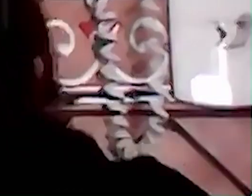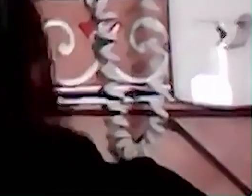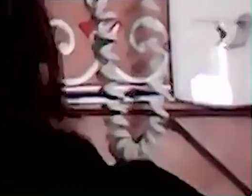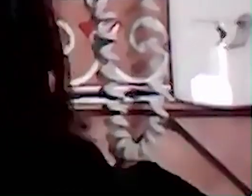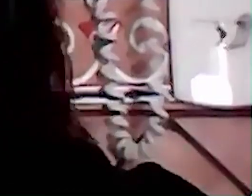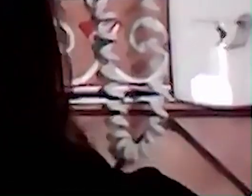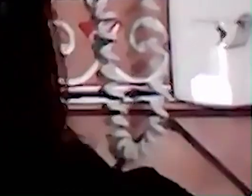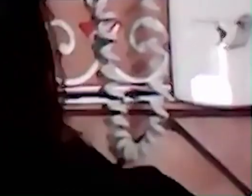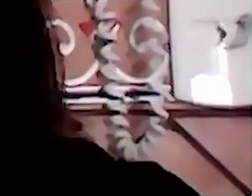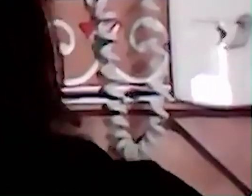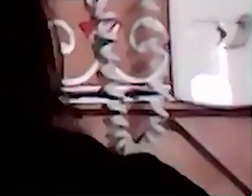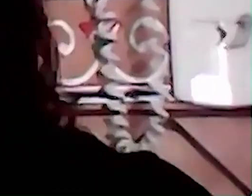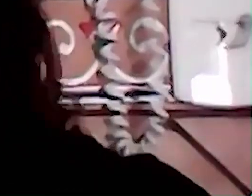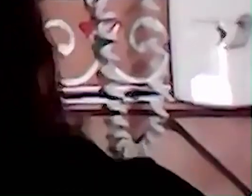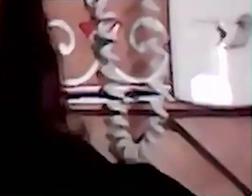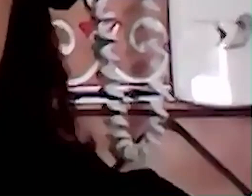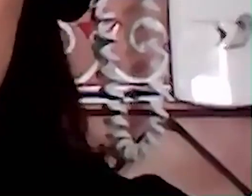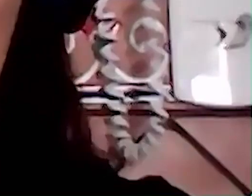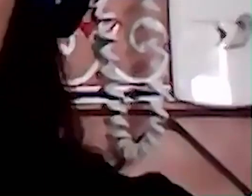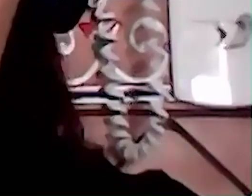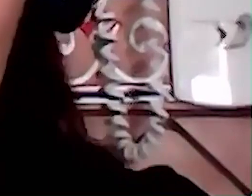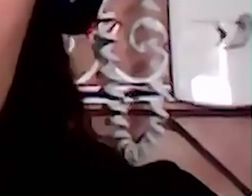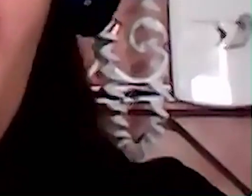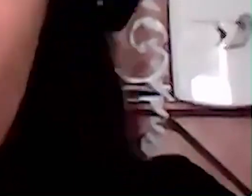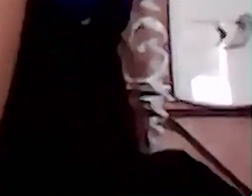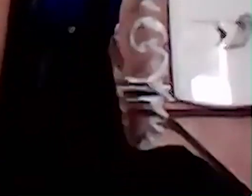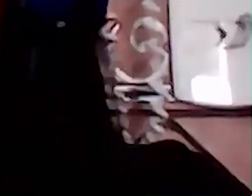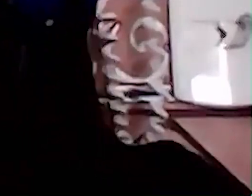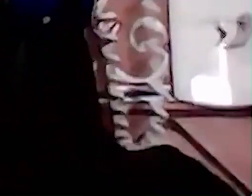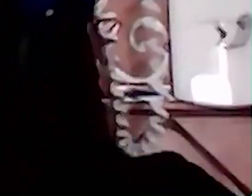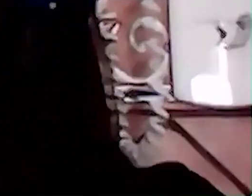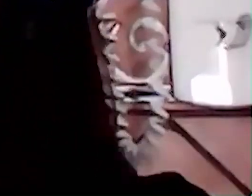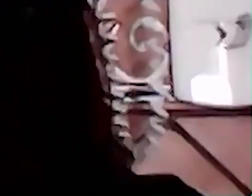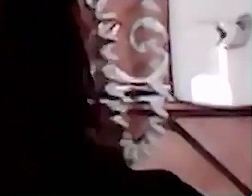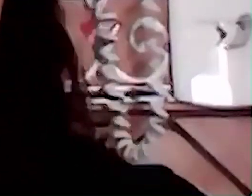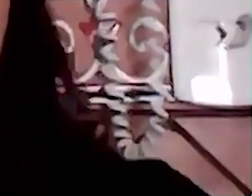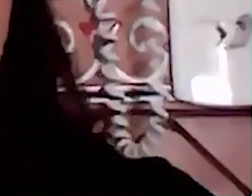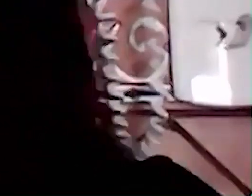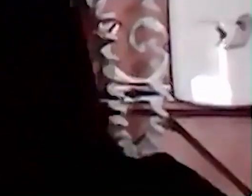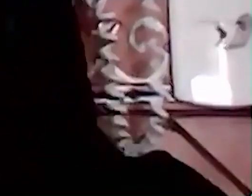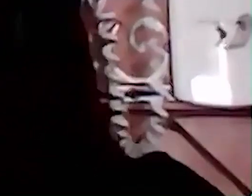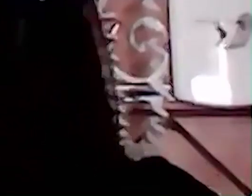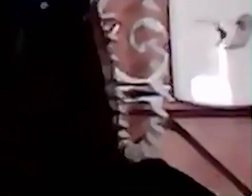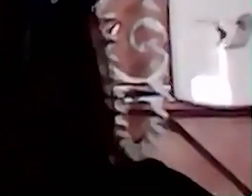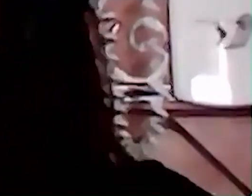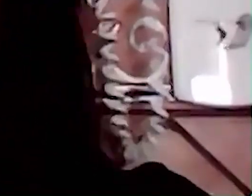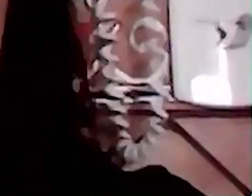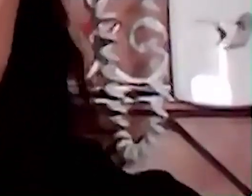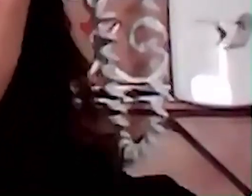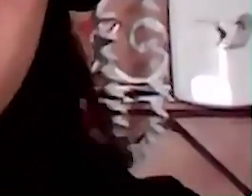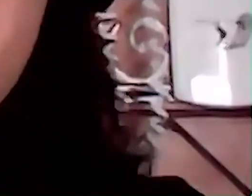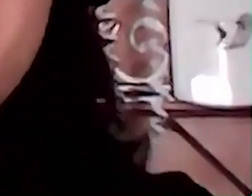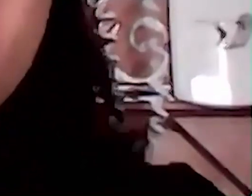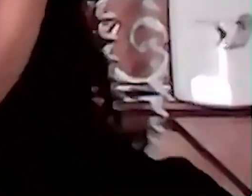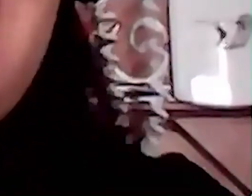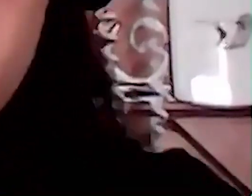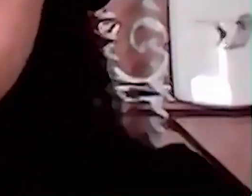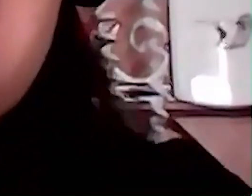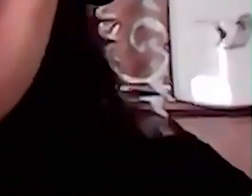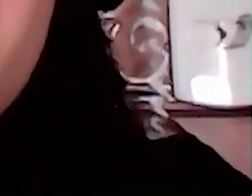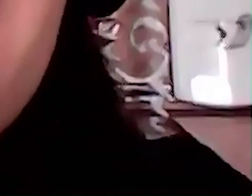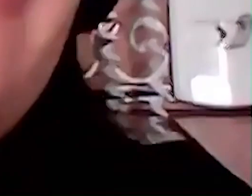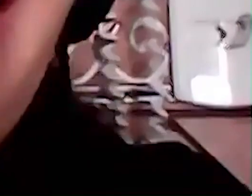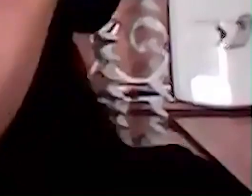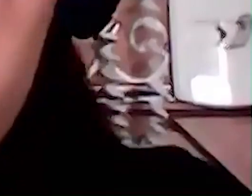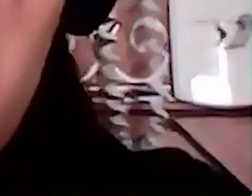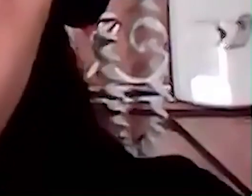pessoa diferente. Ouvi episódios sobre o poder do vestidinho caiapó, redução de danos, o que está por trás